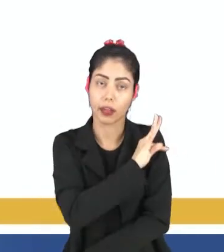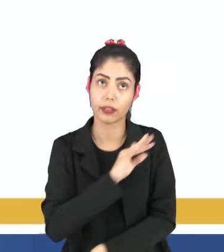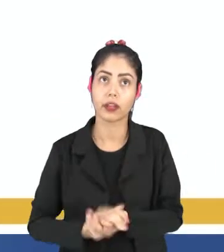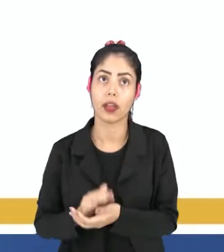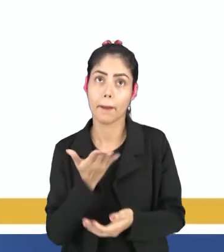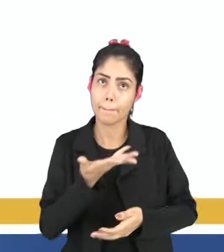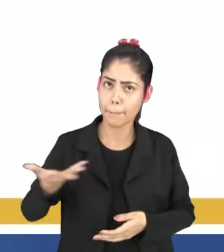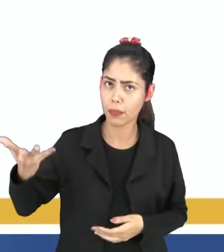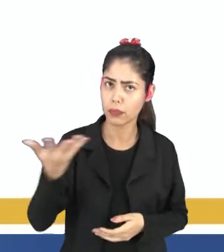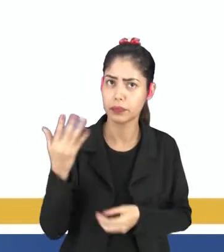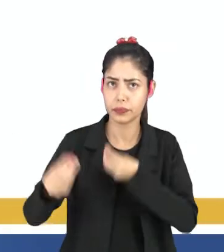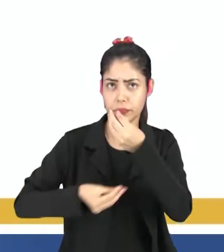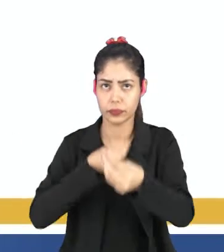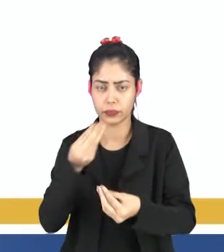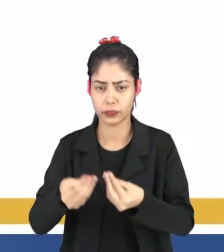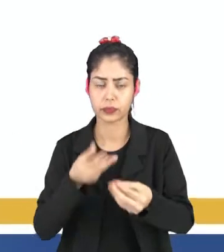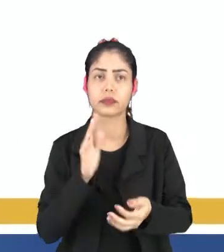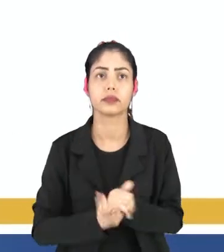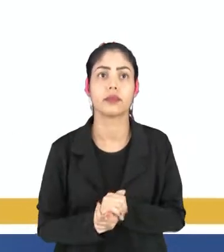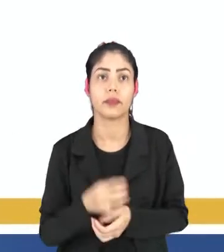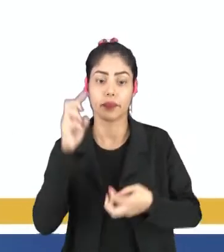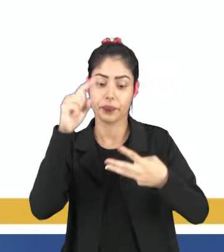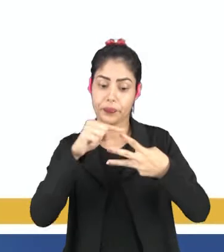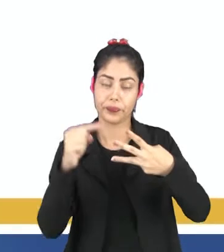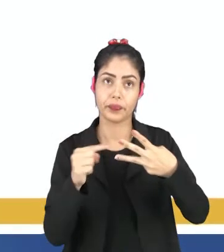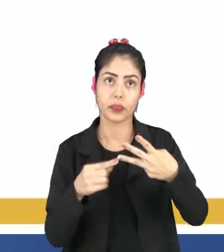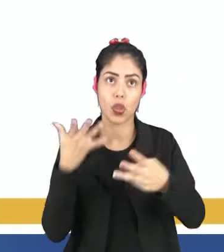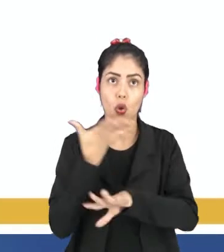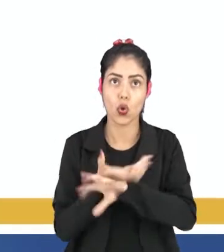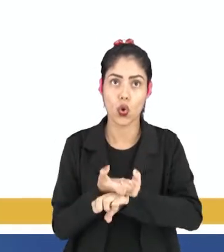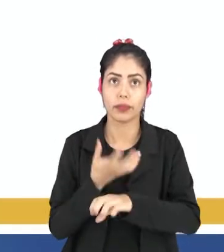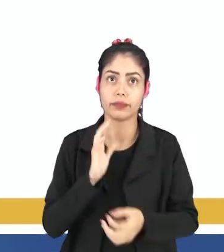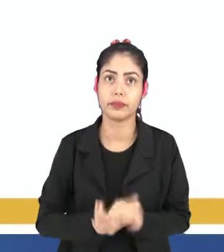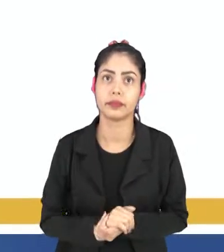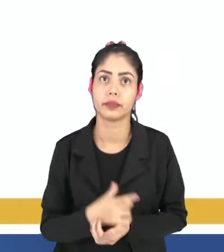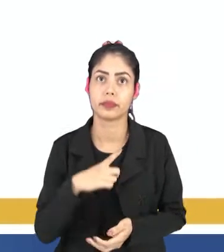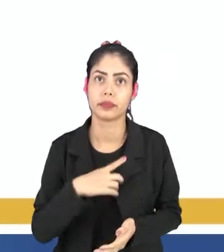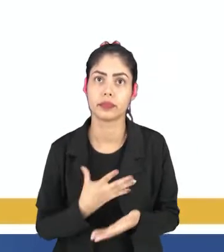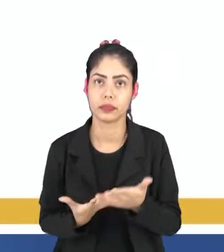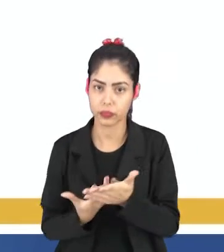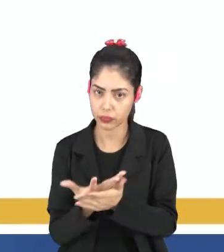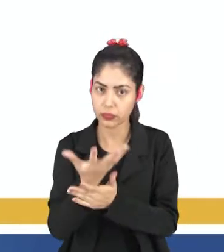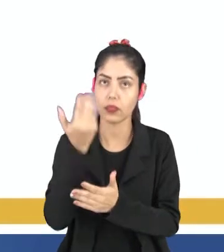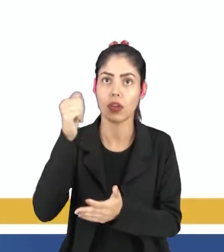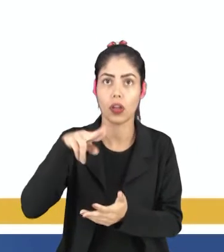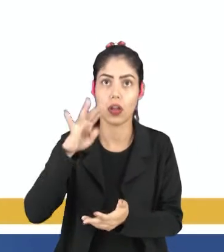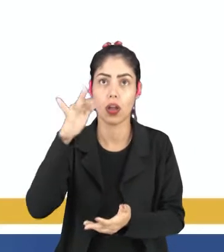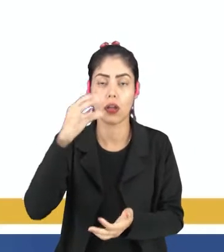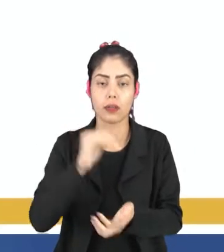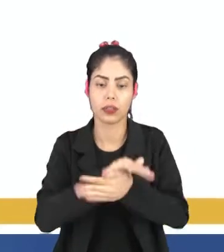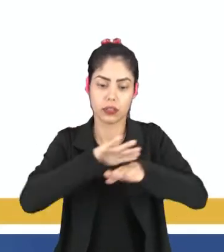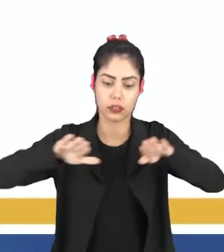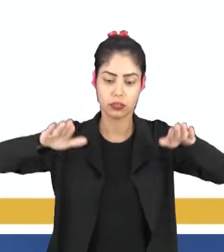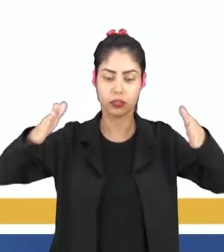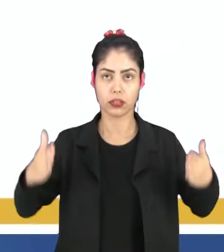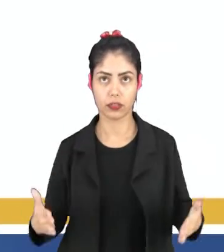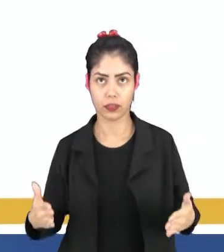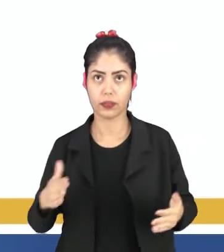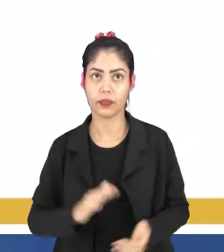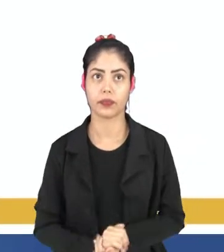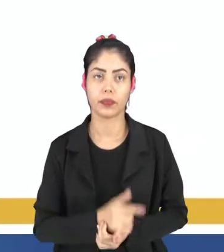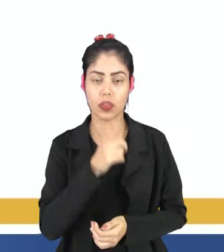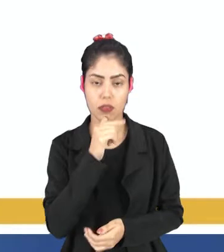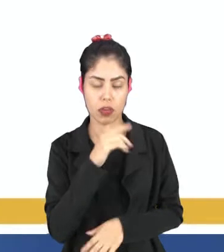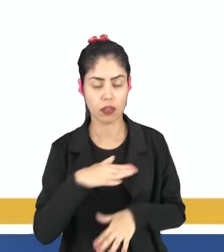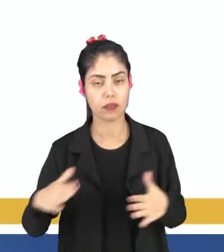Mas, basicamente, a defumação envolve 3 etapas. Secagem, né, em que é retirado, né, é tentado retirar o máximo de